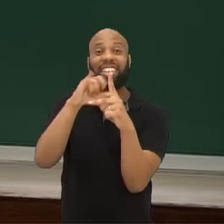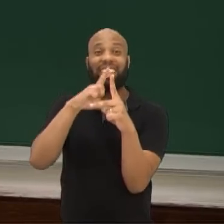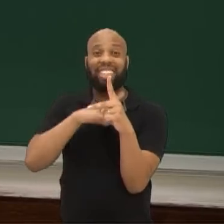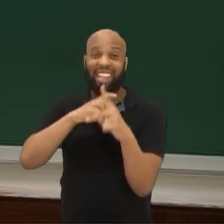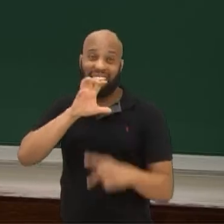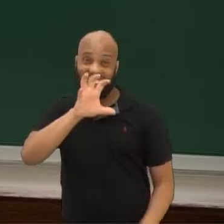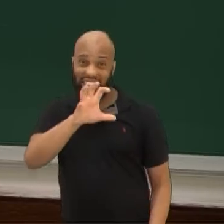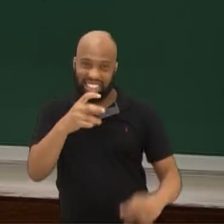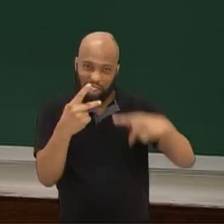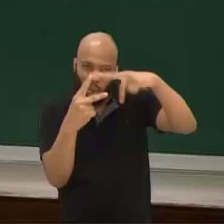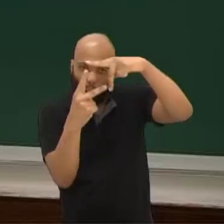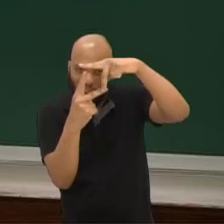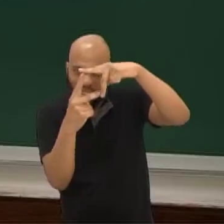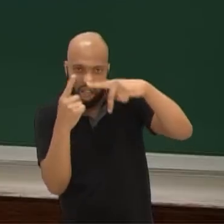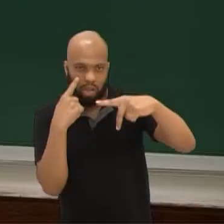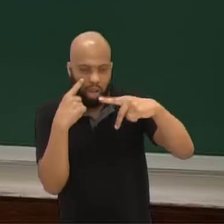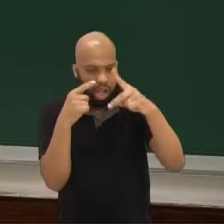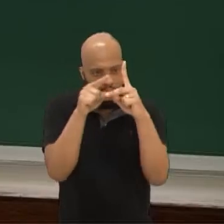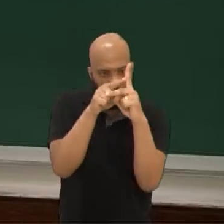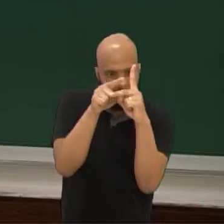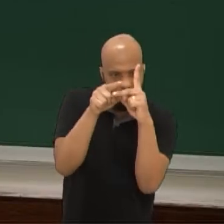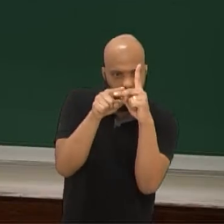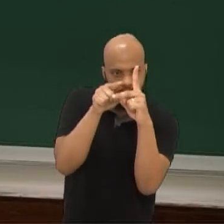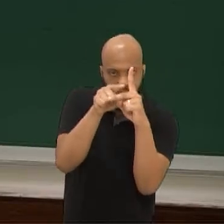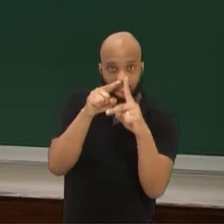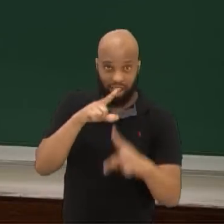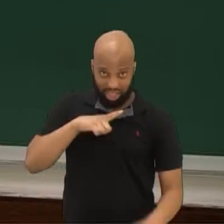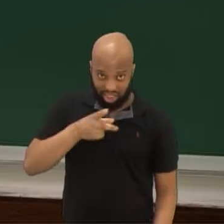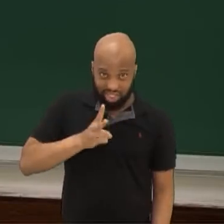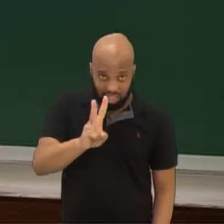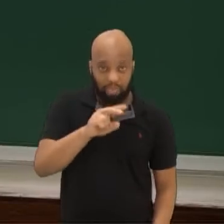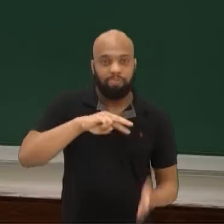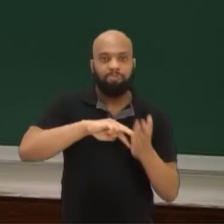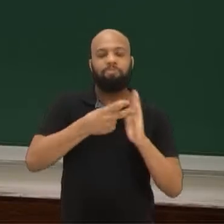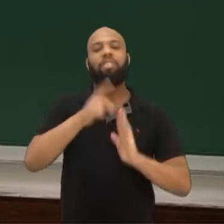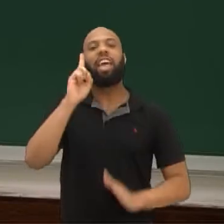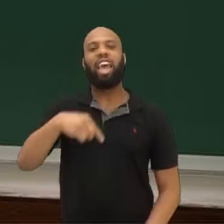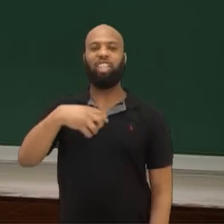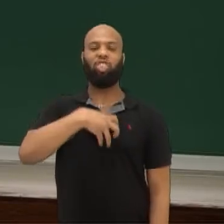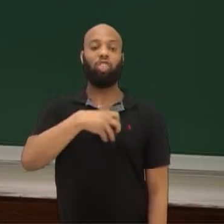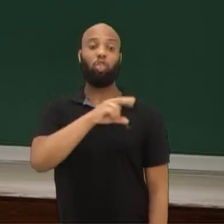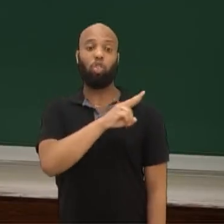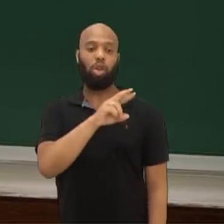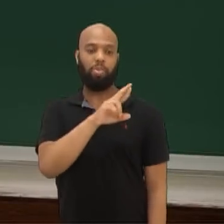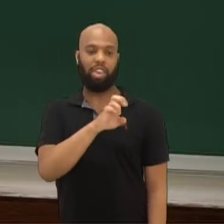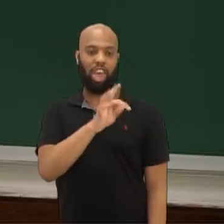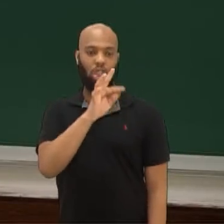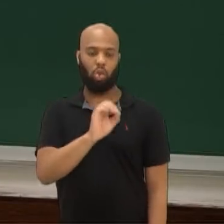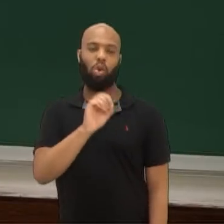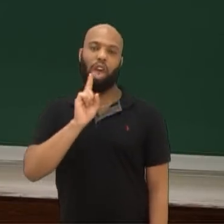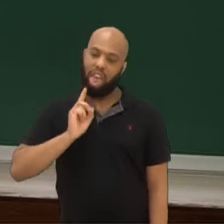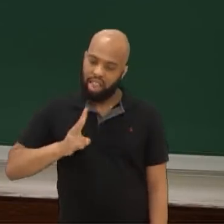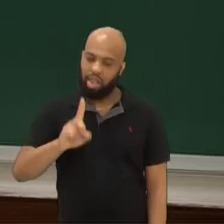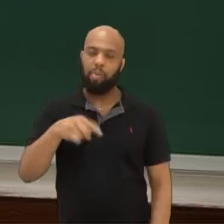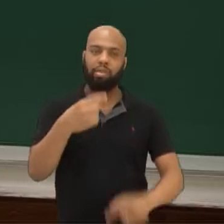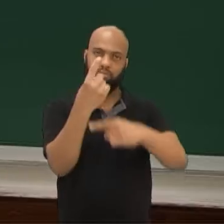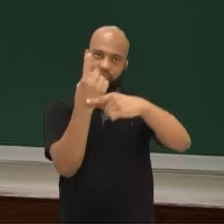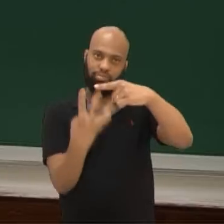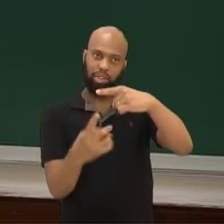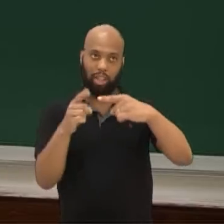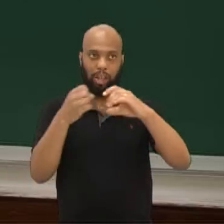esse detalhe ali, aqui, esse quadradinho aqui no vértice, quer dizer que é um ângulo reto. É uma outra característica,